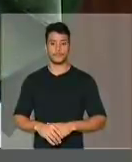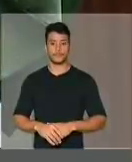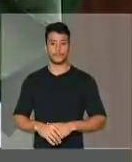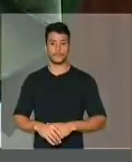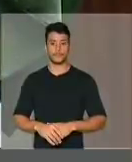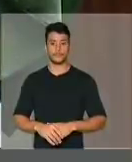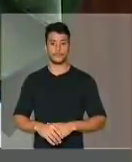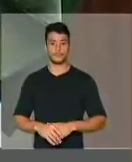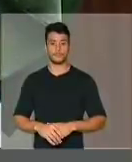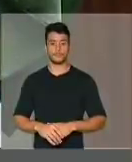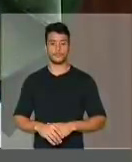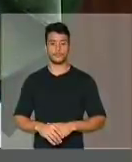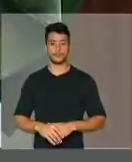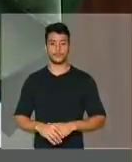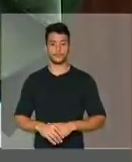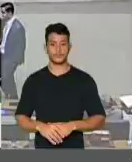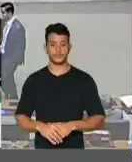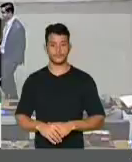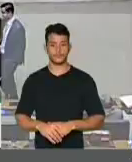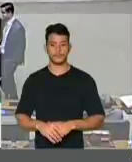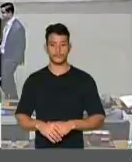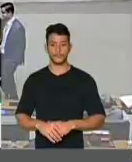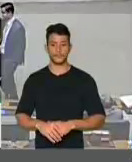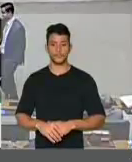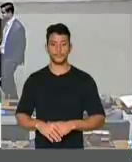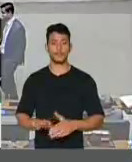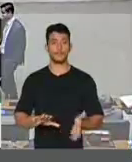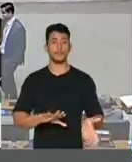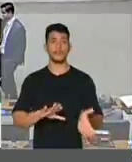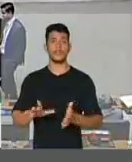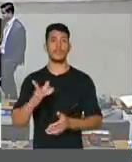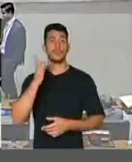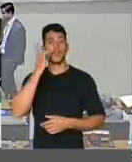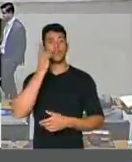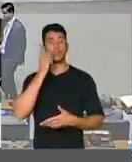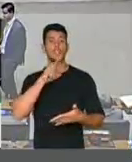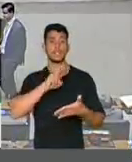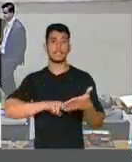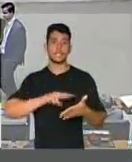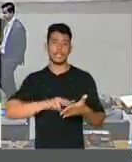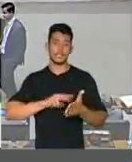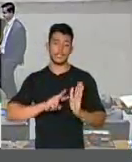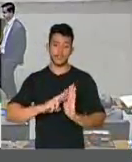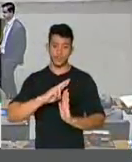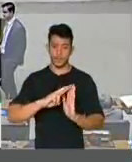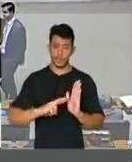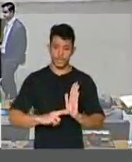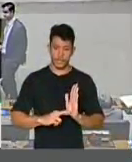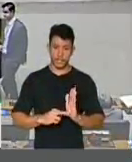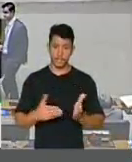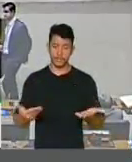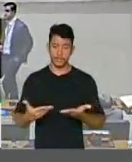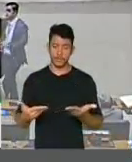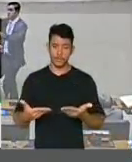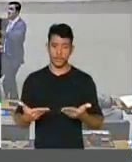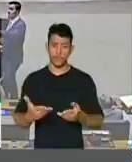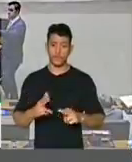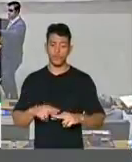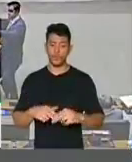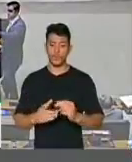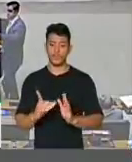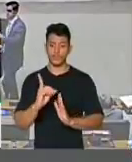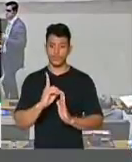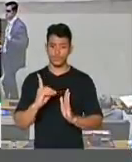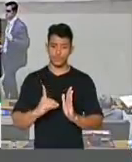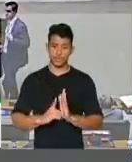Deputada Laura Carneiro, que segue, concluindo aqui a leitura do parecer dela em relação à mensagem do presidente da República no